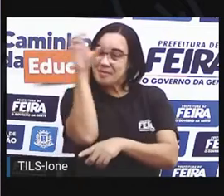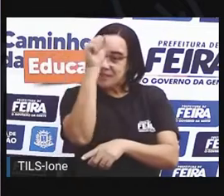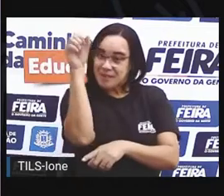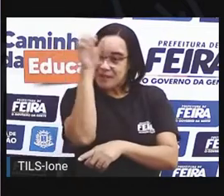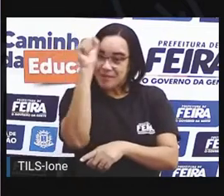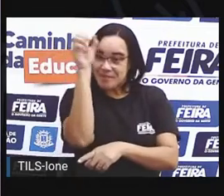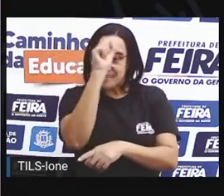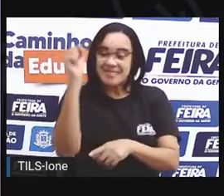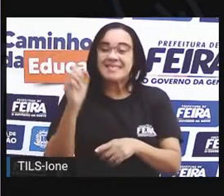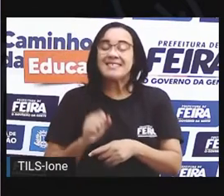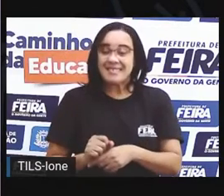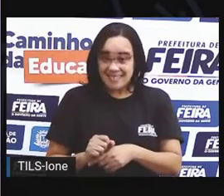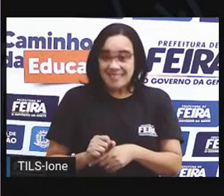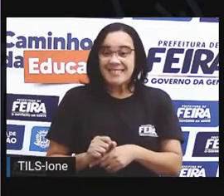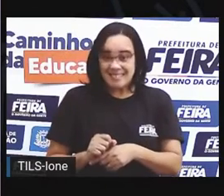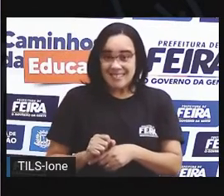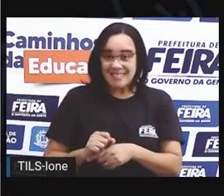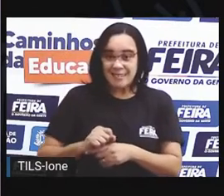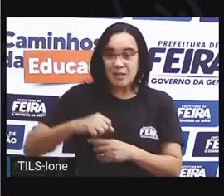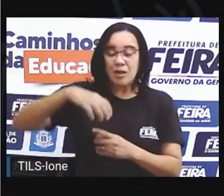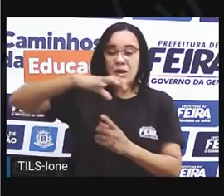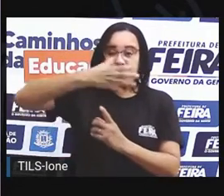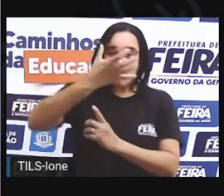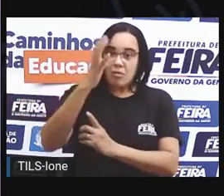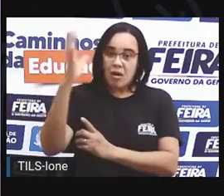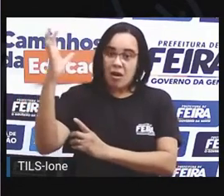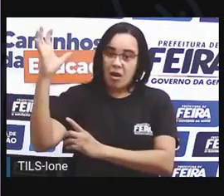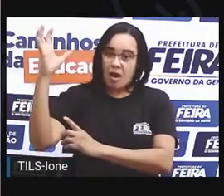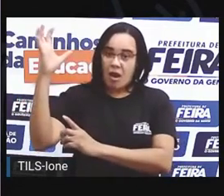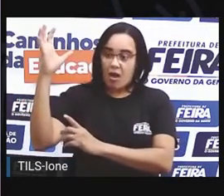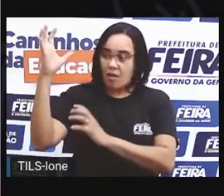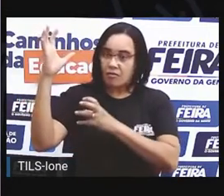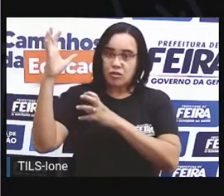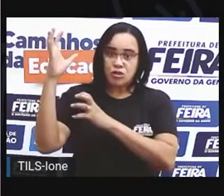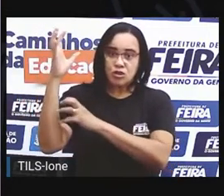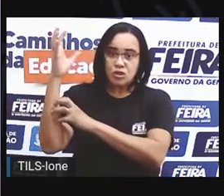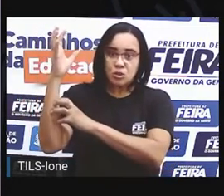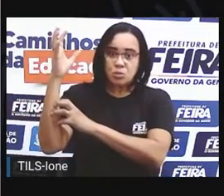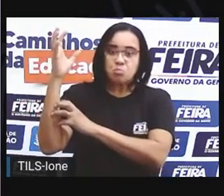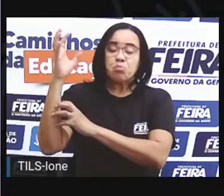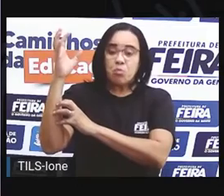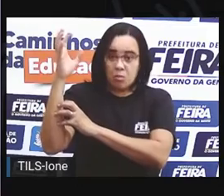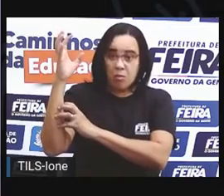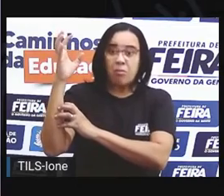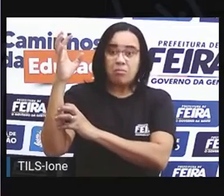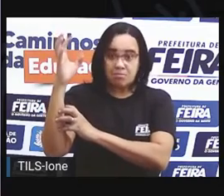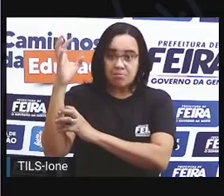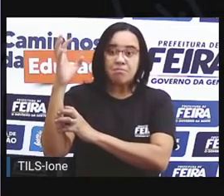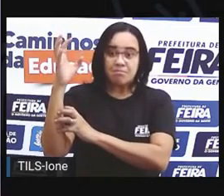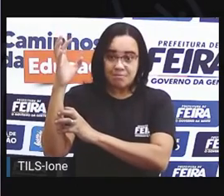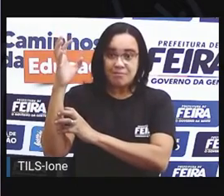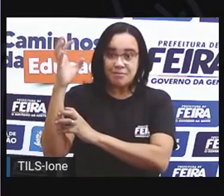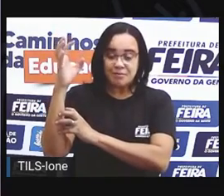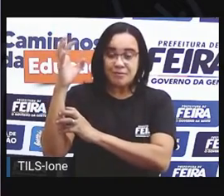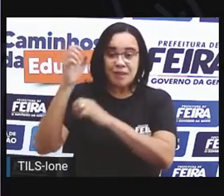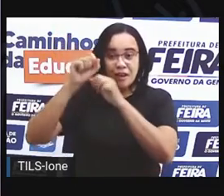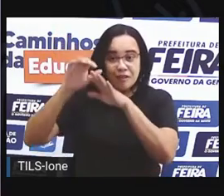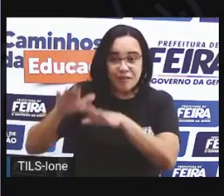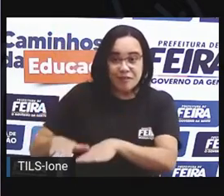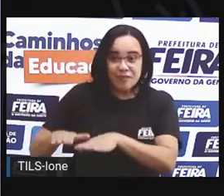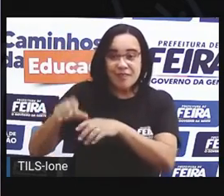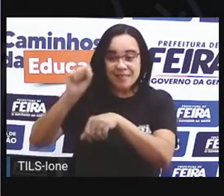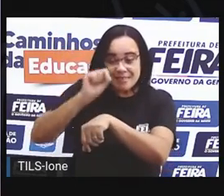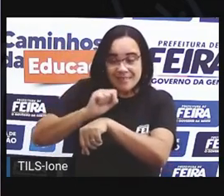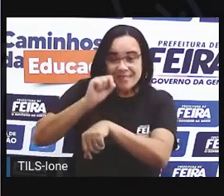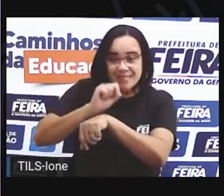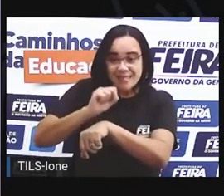ela foi para debaixo de um galho bem comprido, isso mesmo. E ela ficou ali,